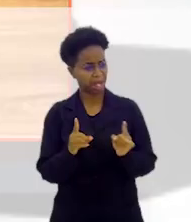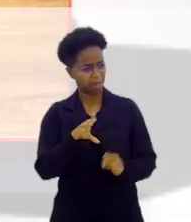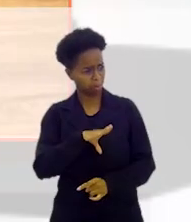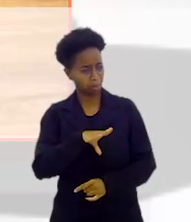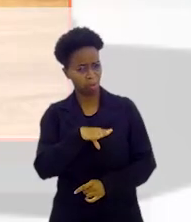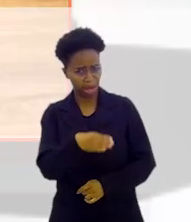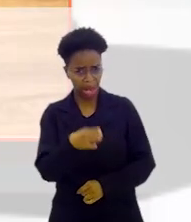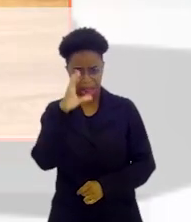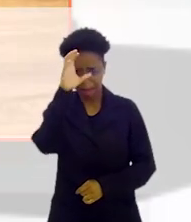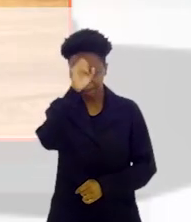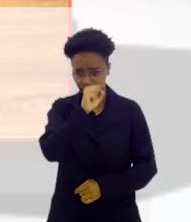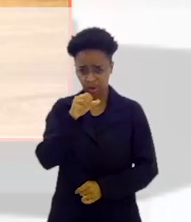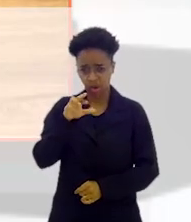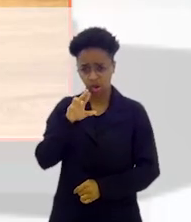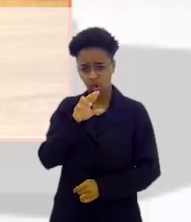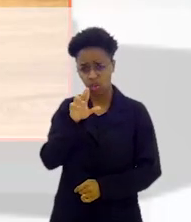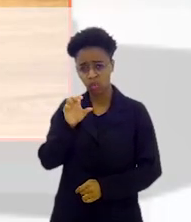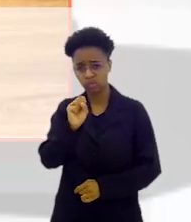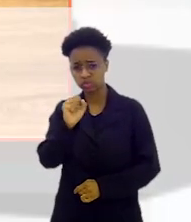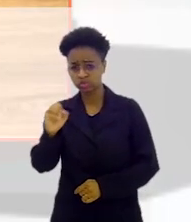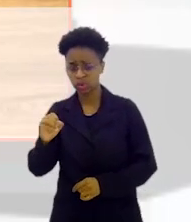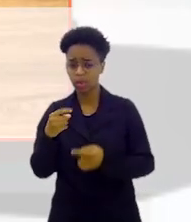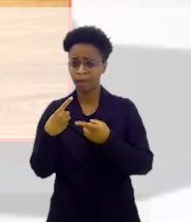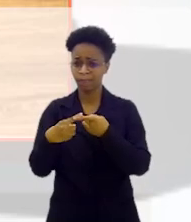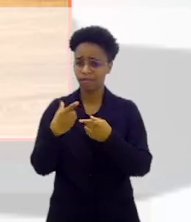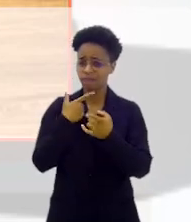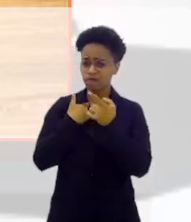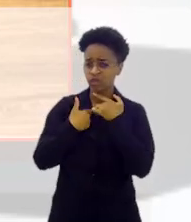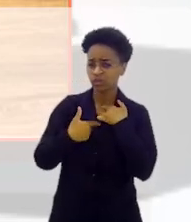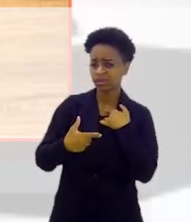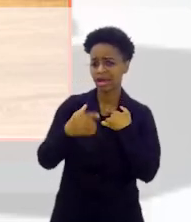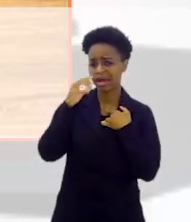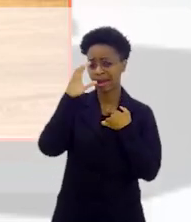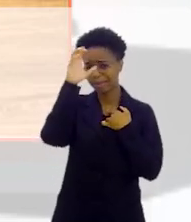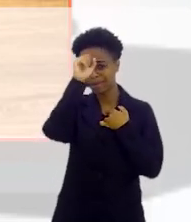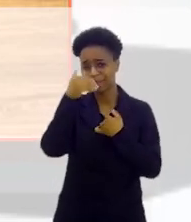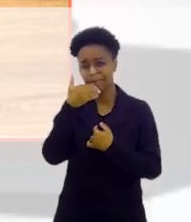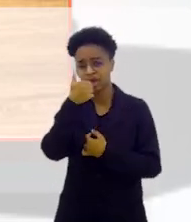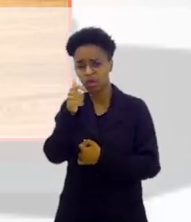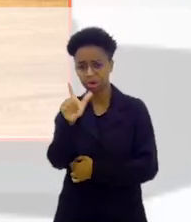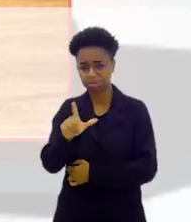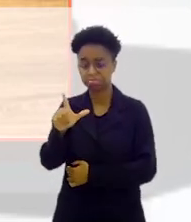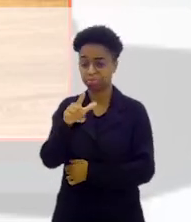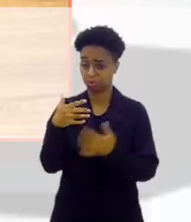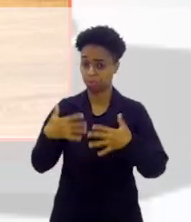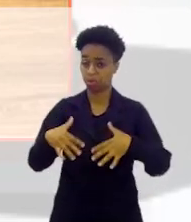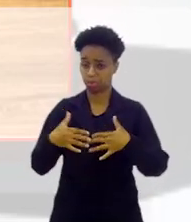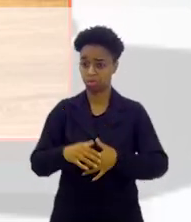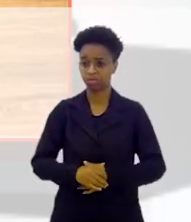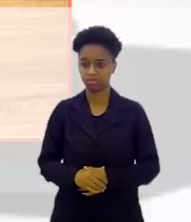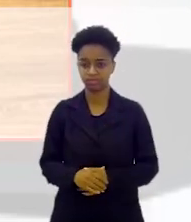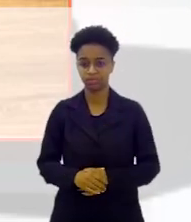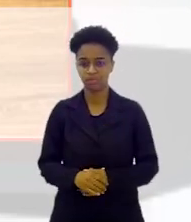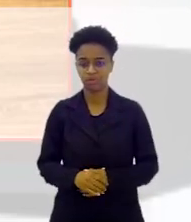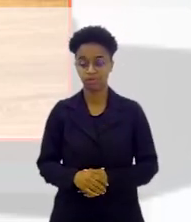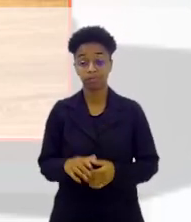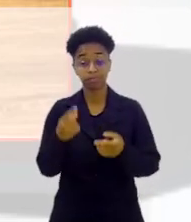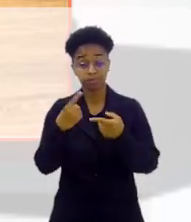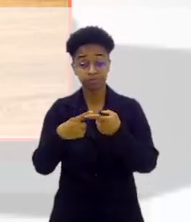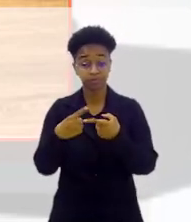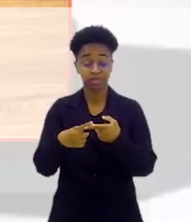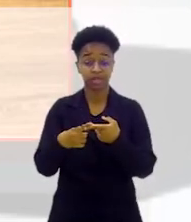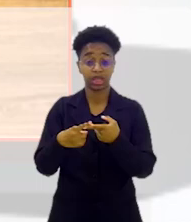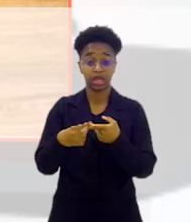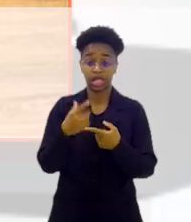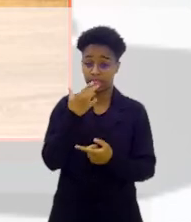que ousadia aprender russo para poder absorver melhor a literatura. Uau! Porque